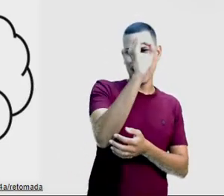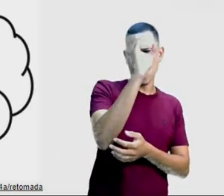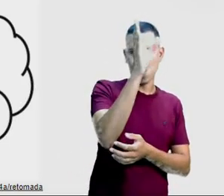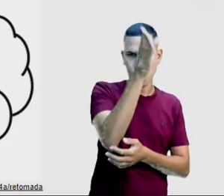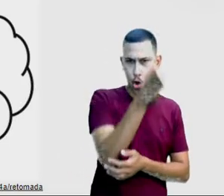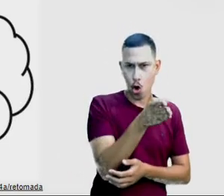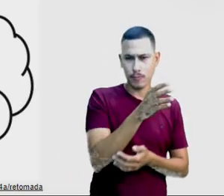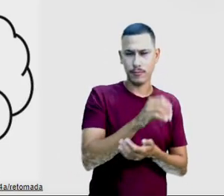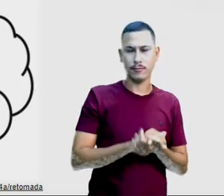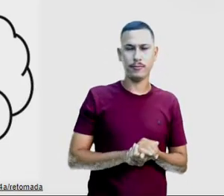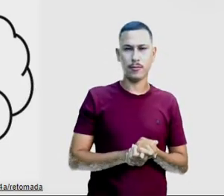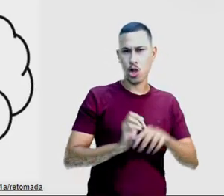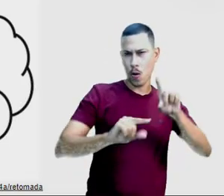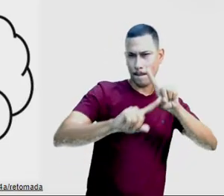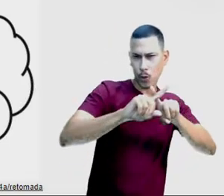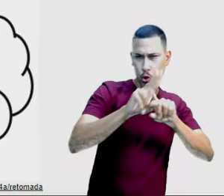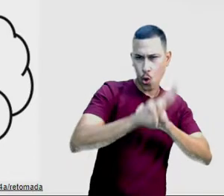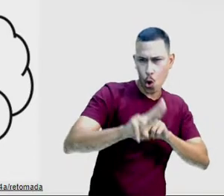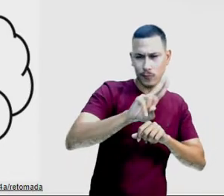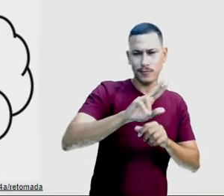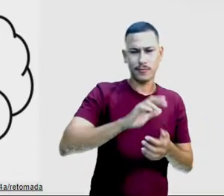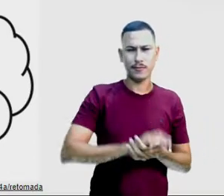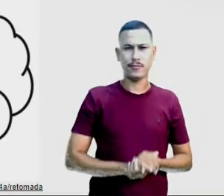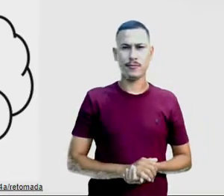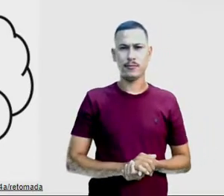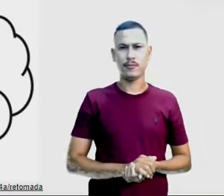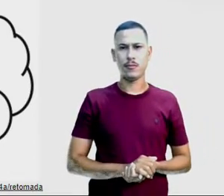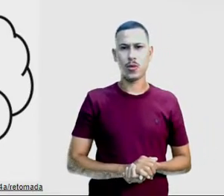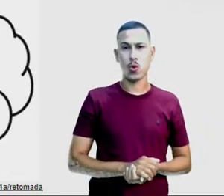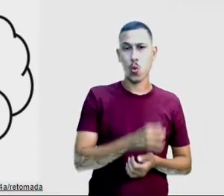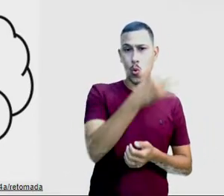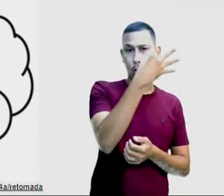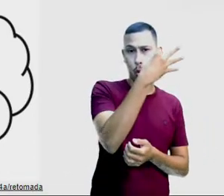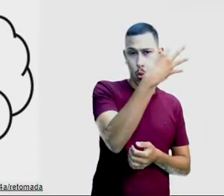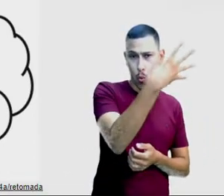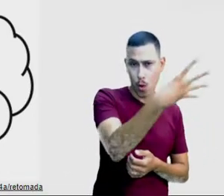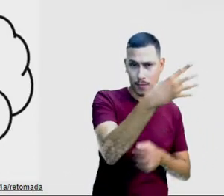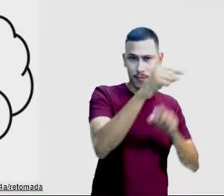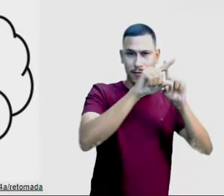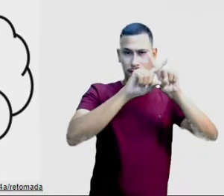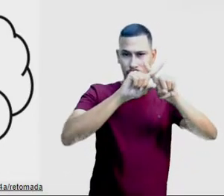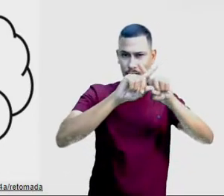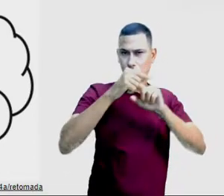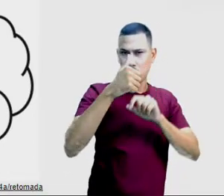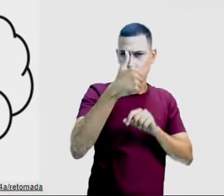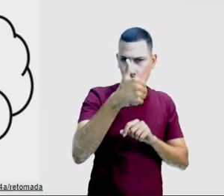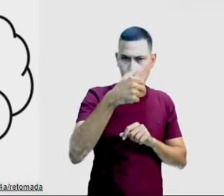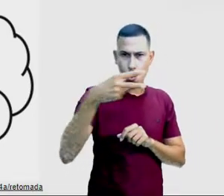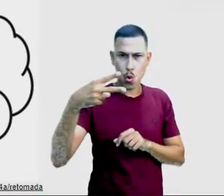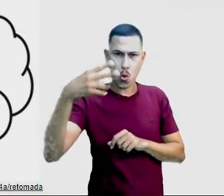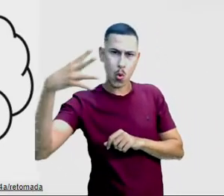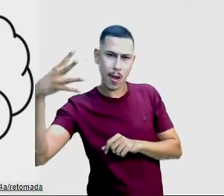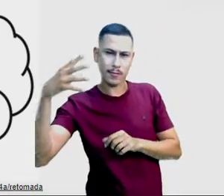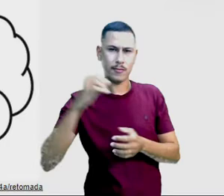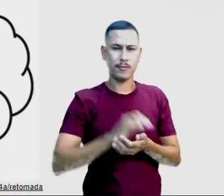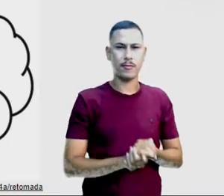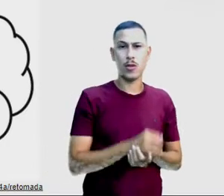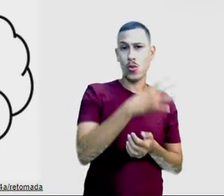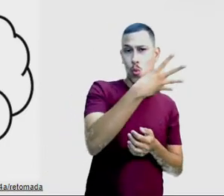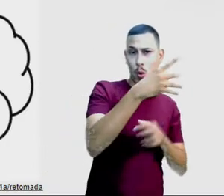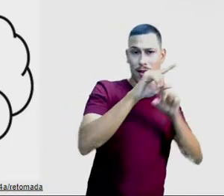pouquinho e vou multiplicar. Ó. 4 vezes 1 é 4. 4 vezes 1 é 4.